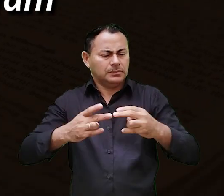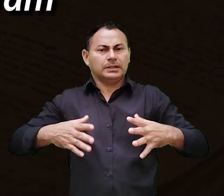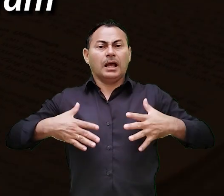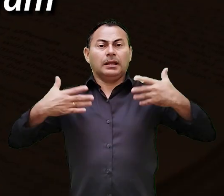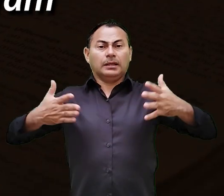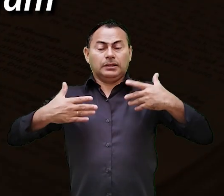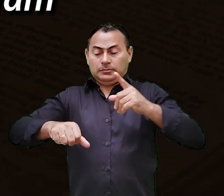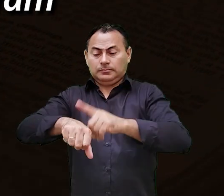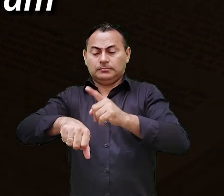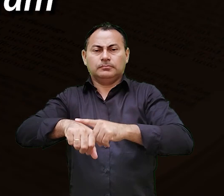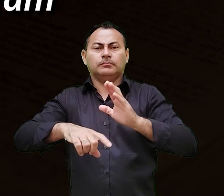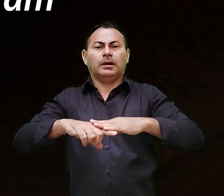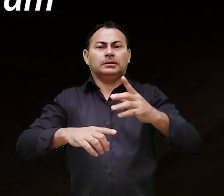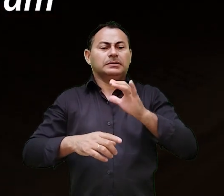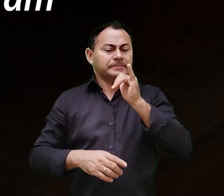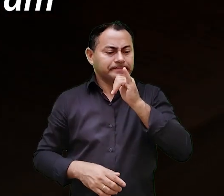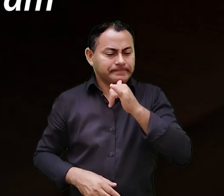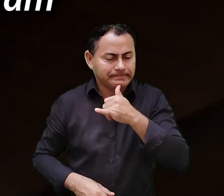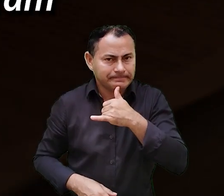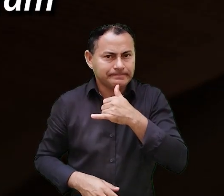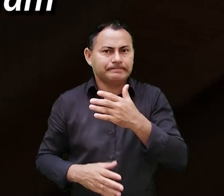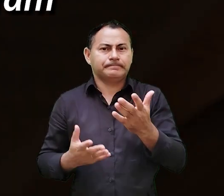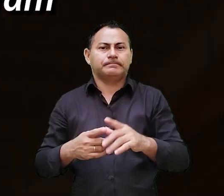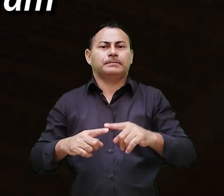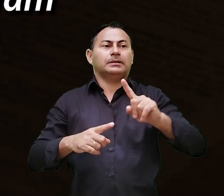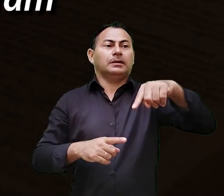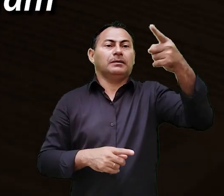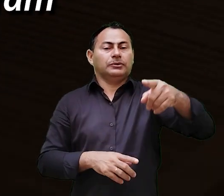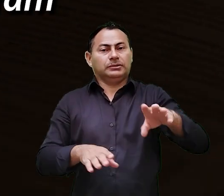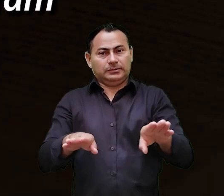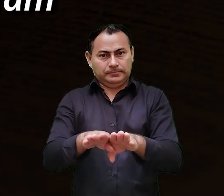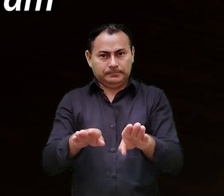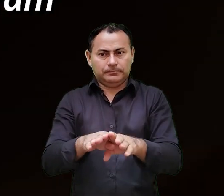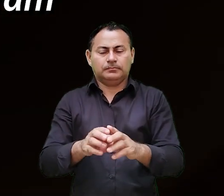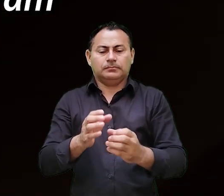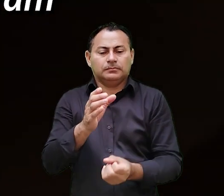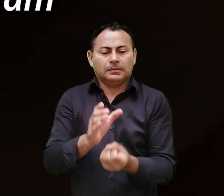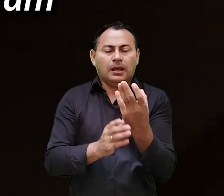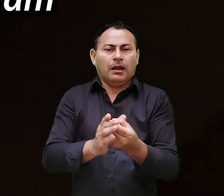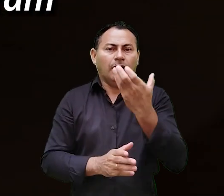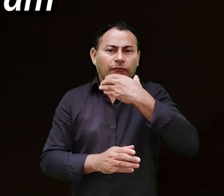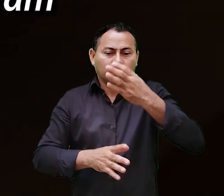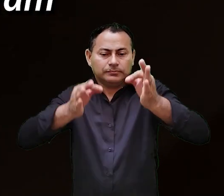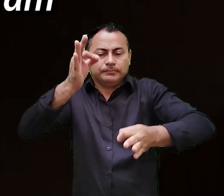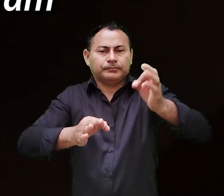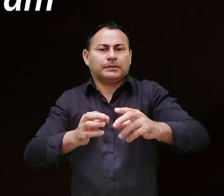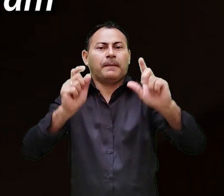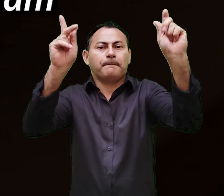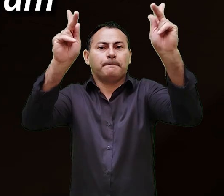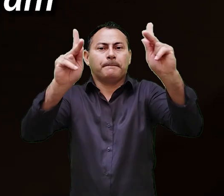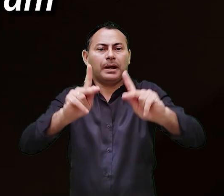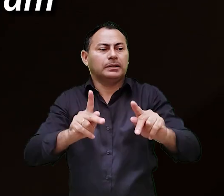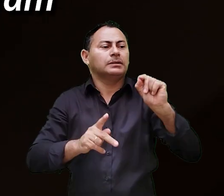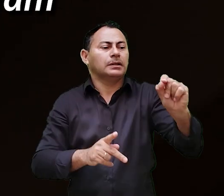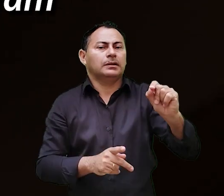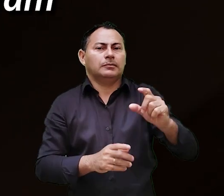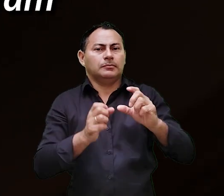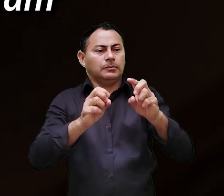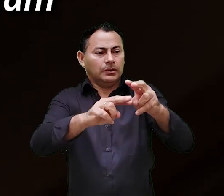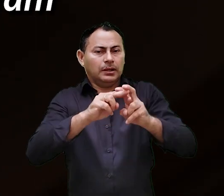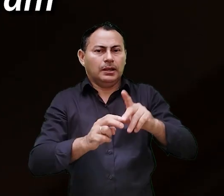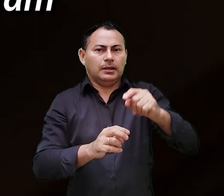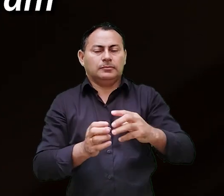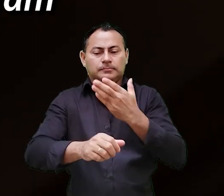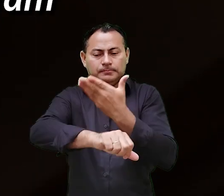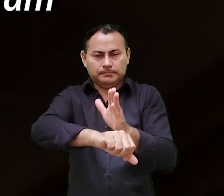ser motivo de alegria no momento, mas sim de tristeza. Mais tarde, porém, produz fruto de justiça e paz para aqueles